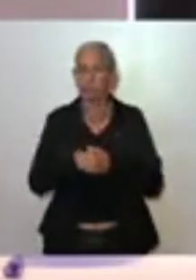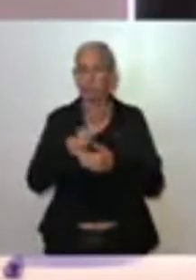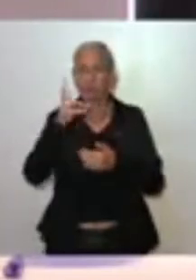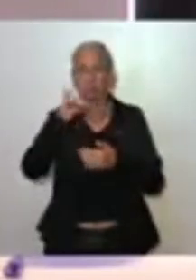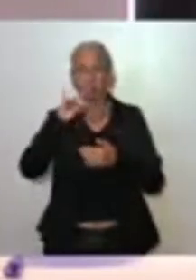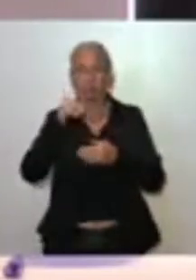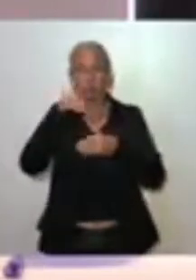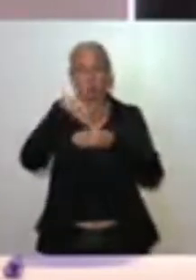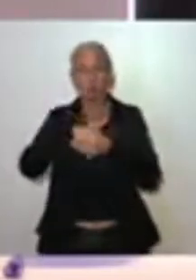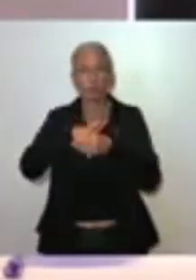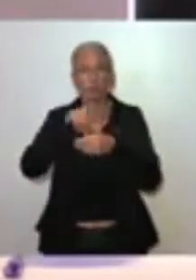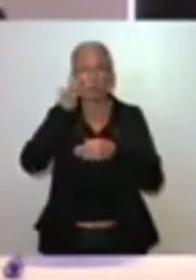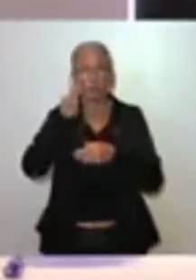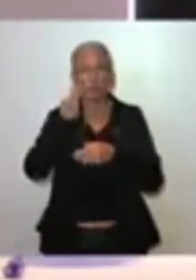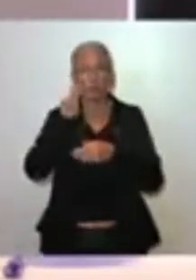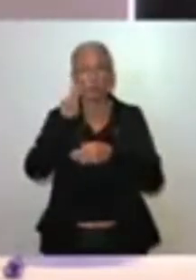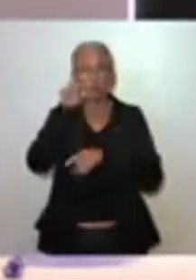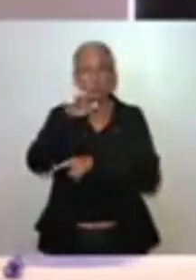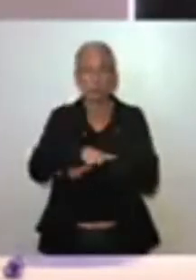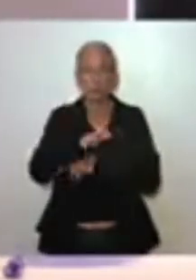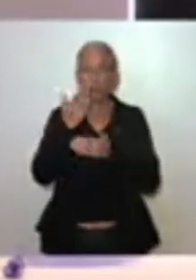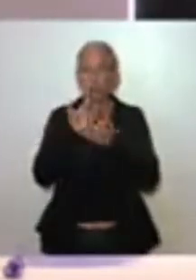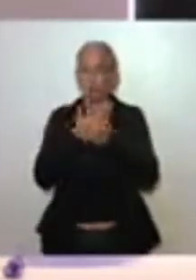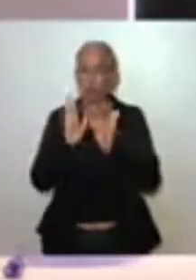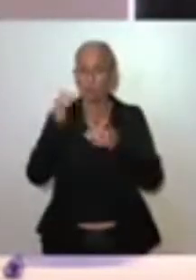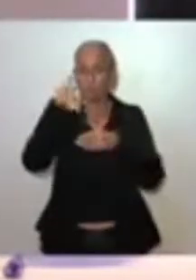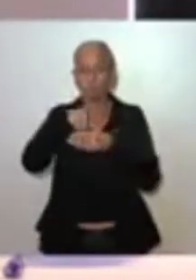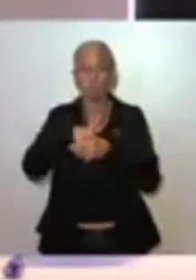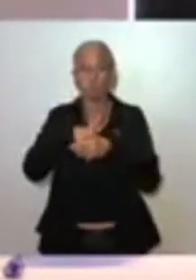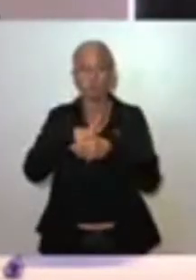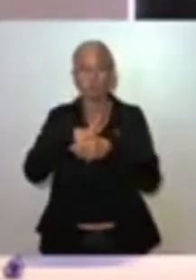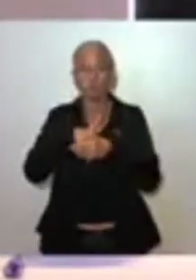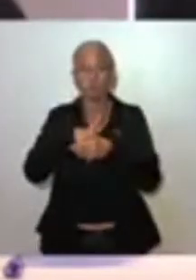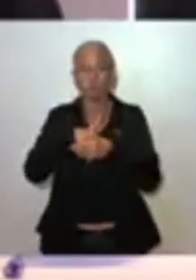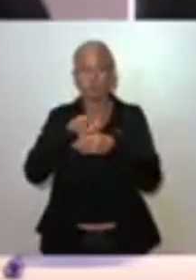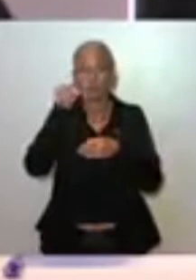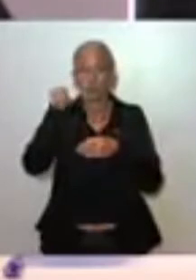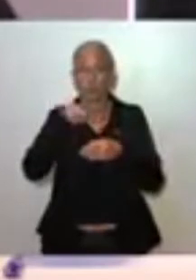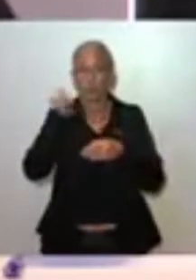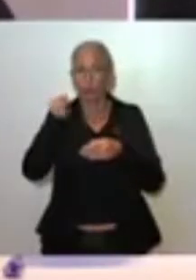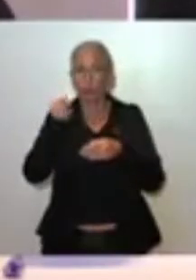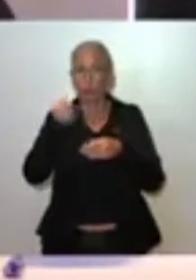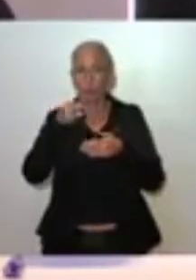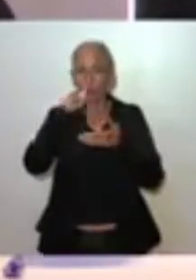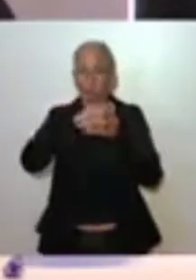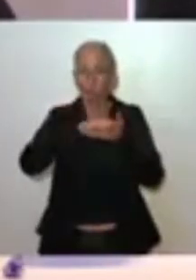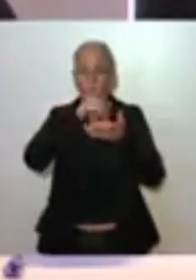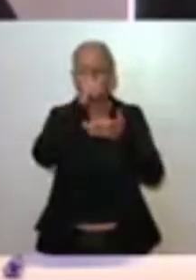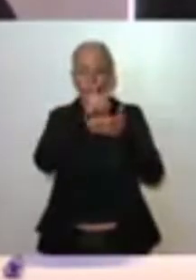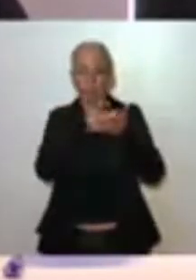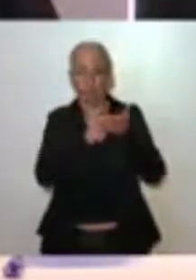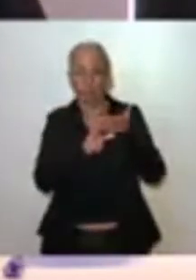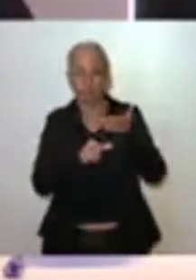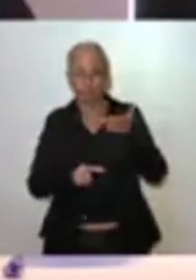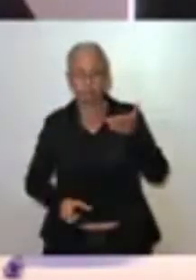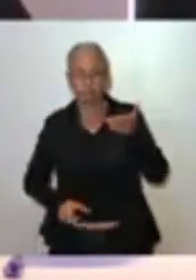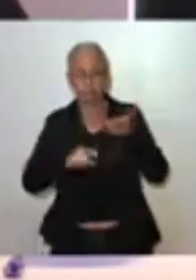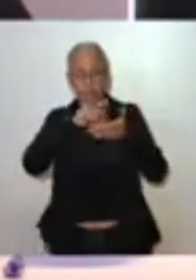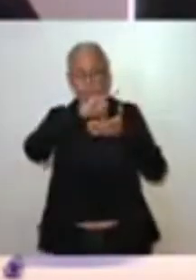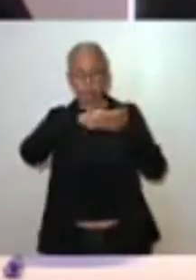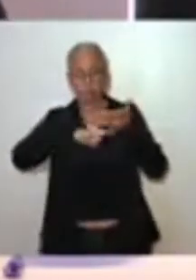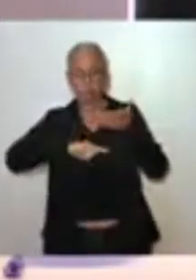das eleições as 5 horas quando acaba o processo a urna imprimir o resultado da eleição